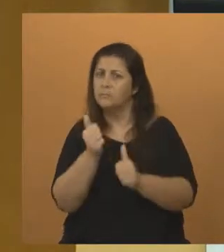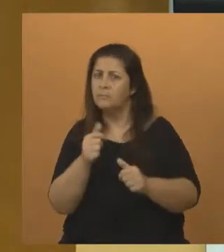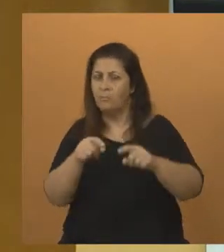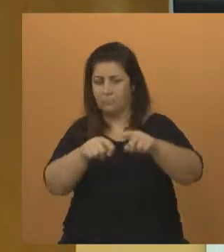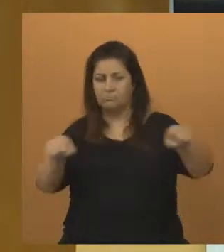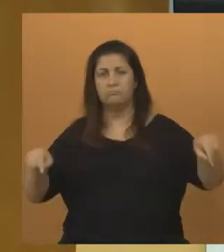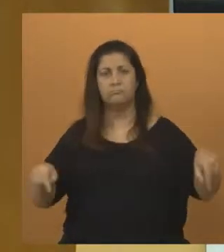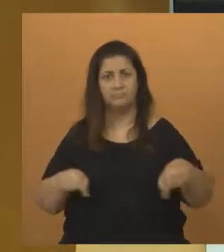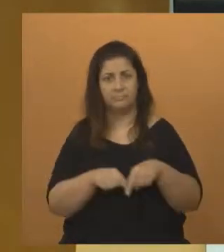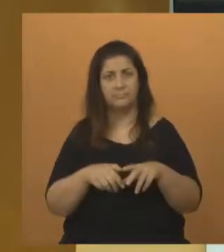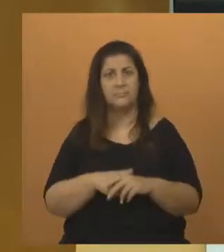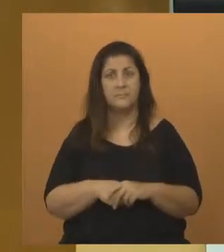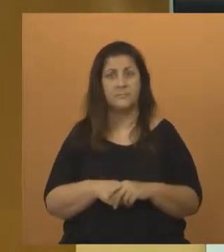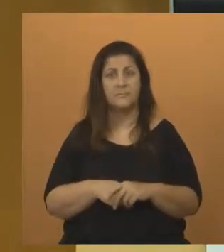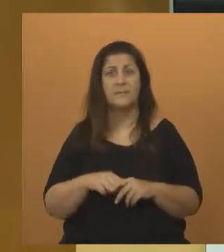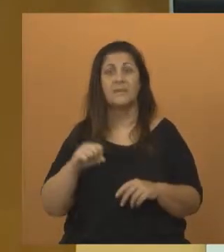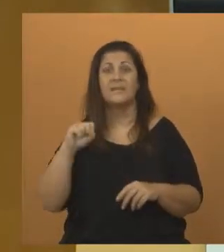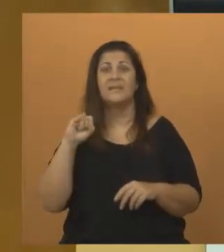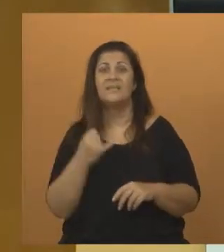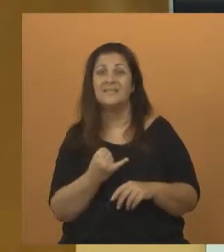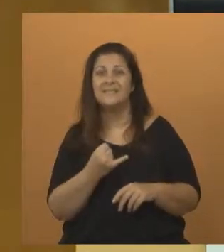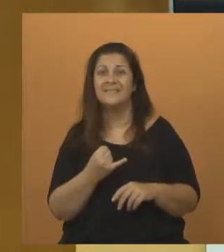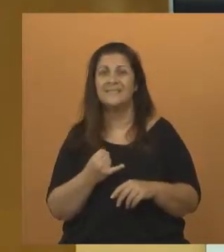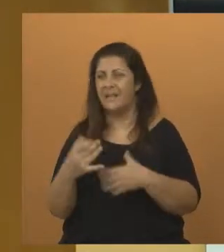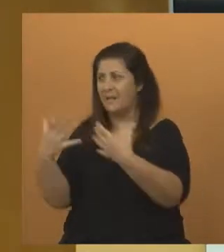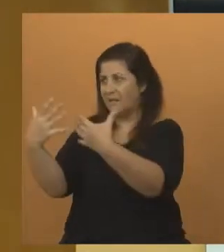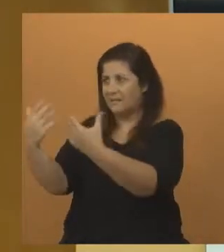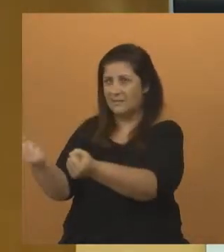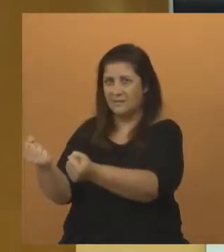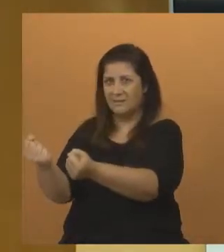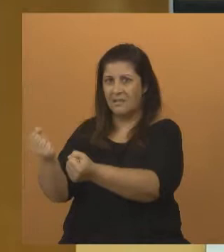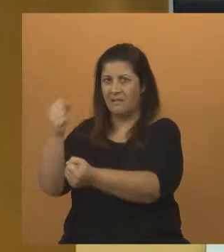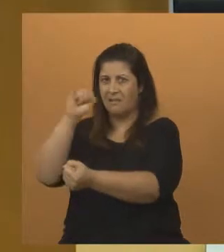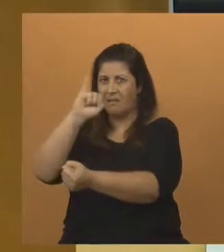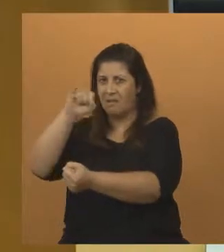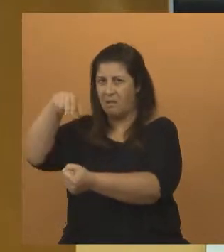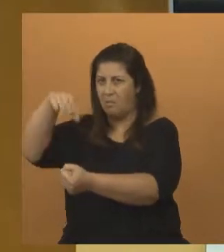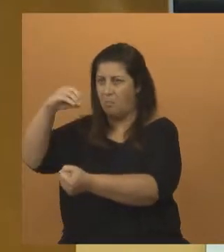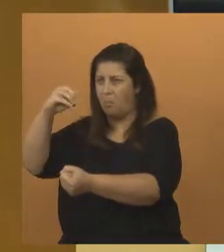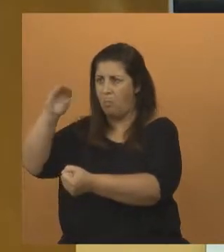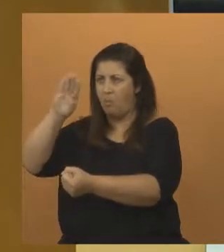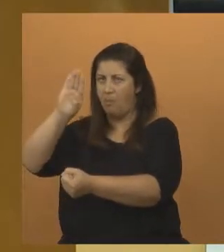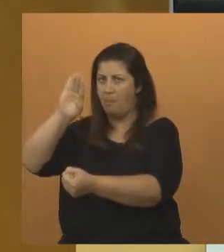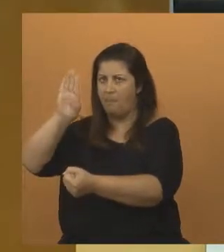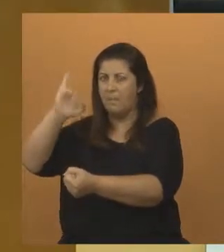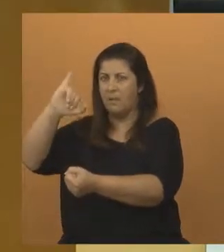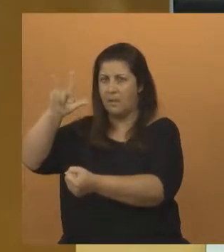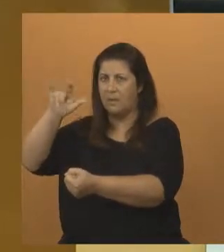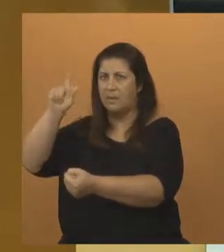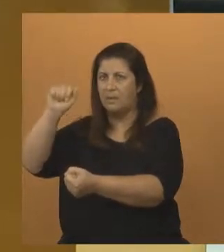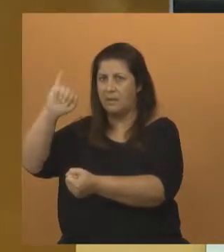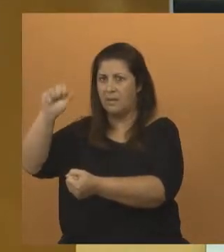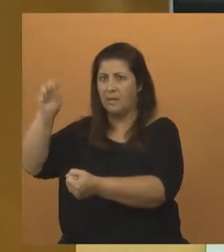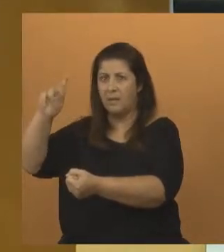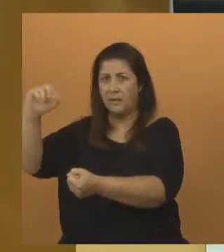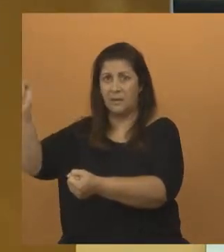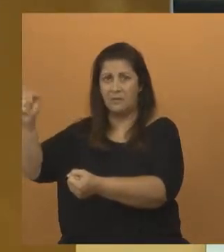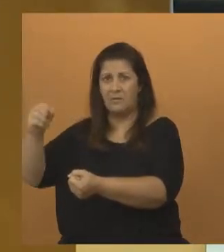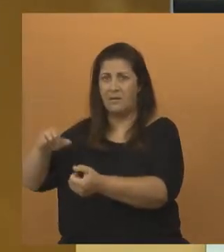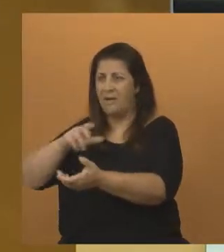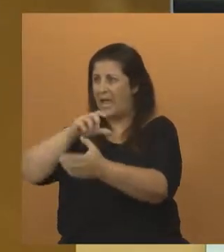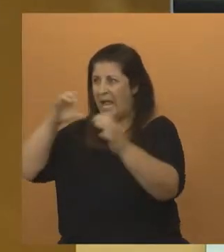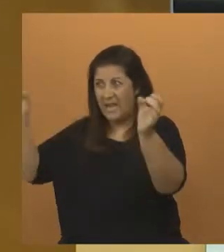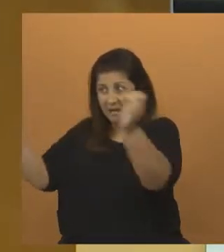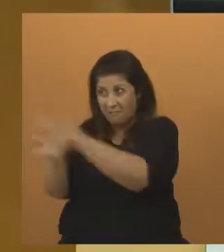campo. E a gente, se deixar que o mercado imobiliário compre essas áreas e extinga esses campos,